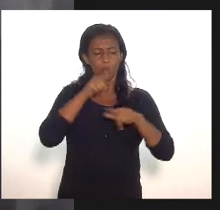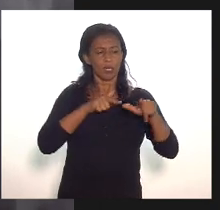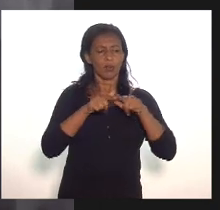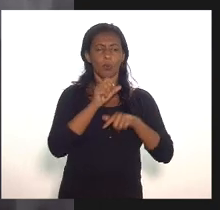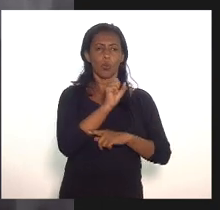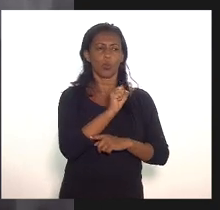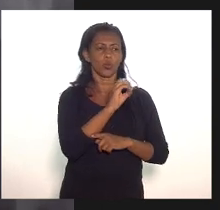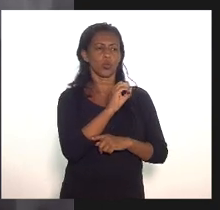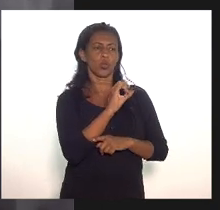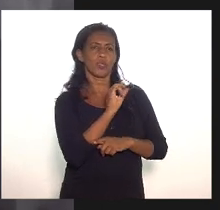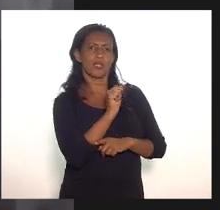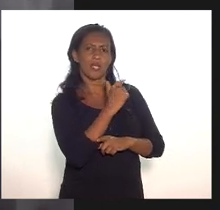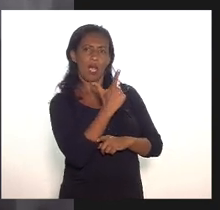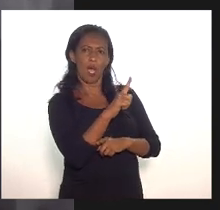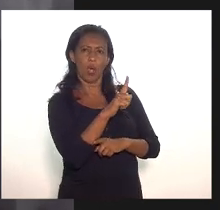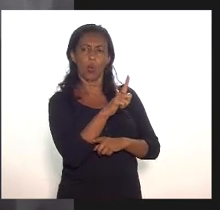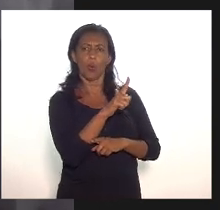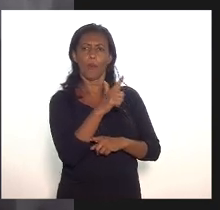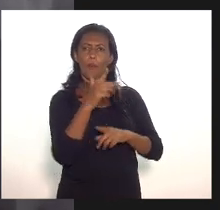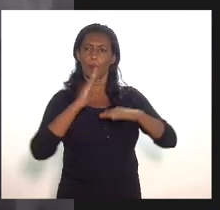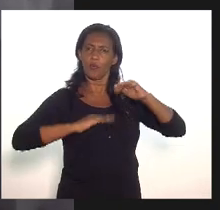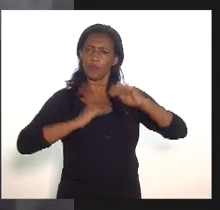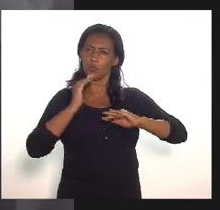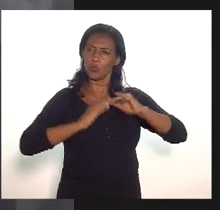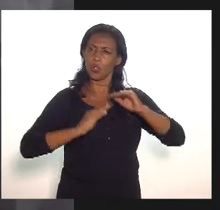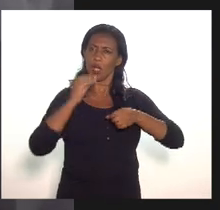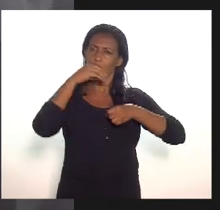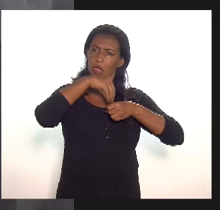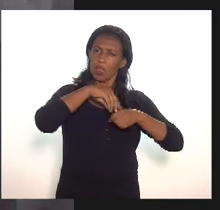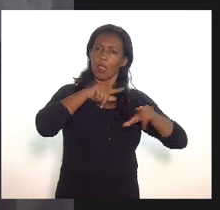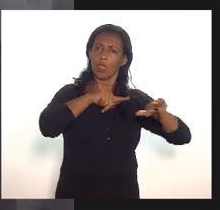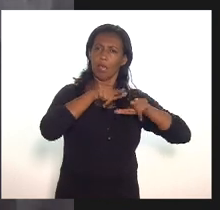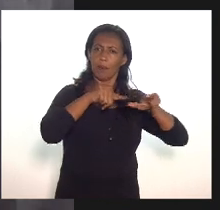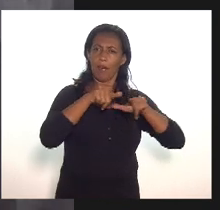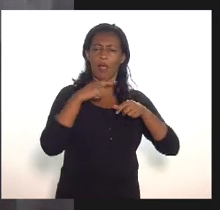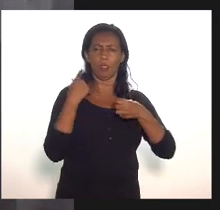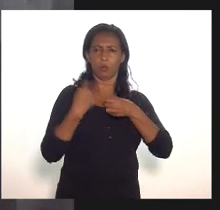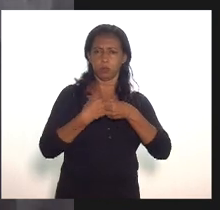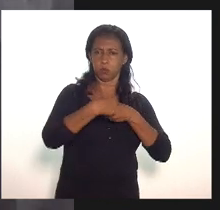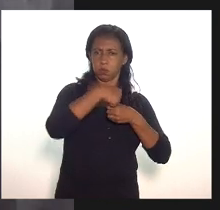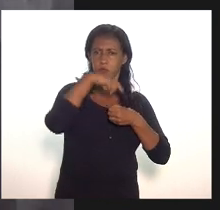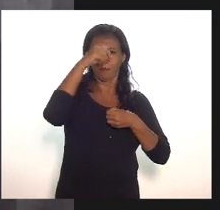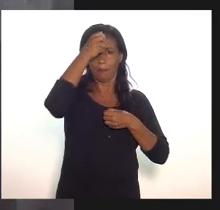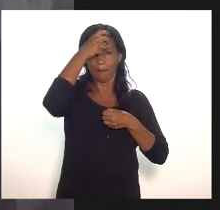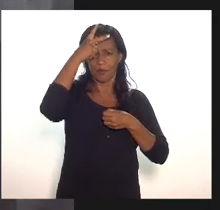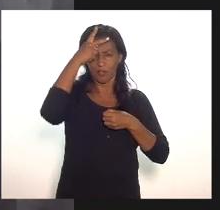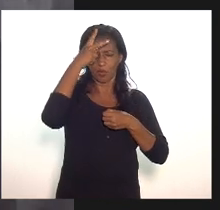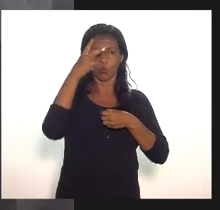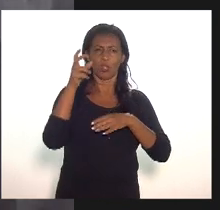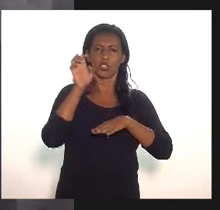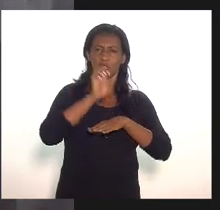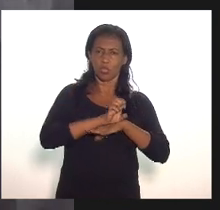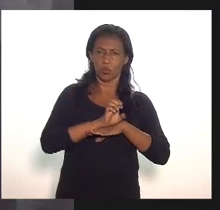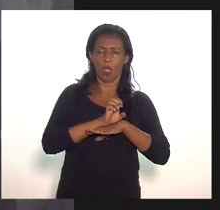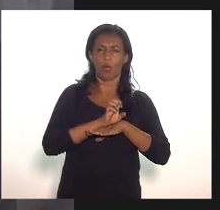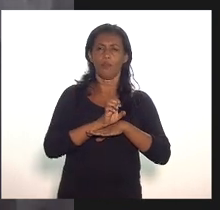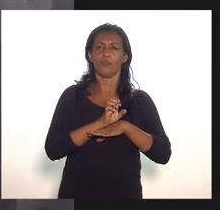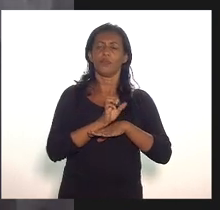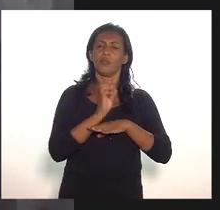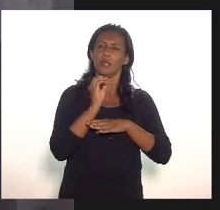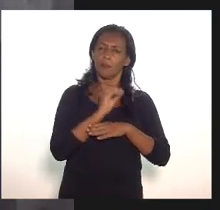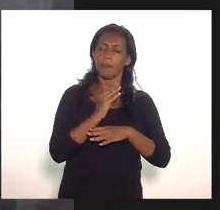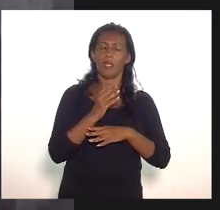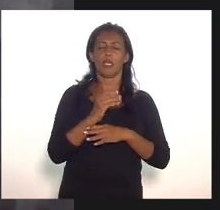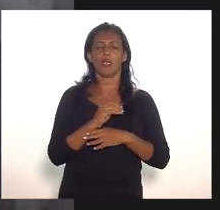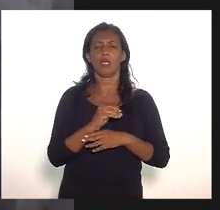agentes, os profissionais que trabalham nas secretarias municipais, estaduais, de assistência social,